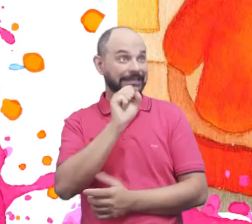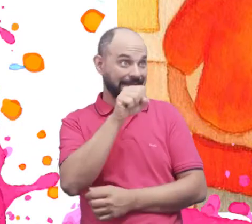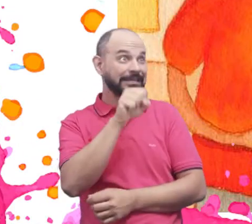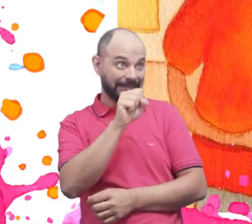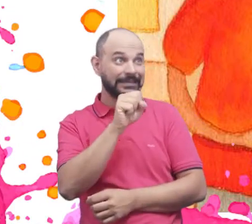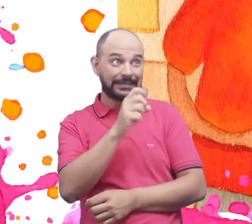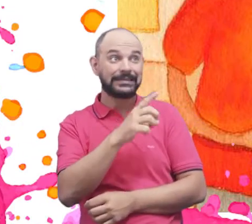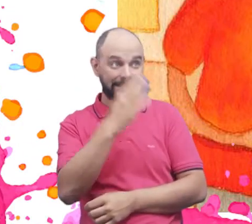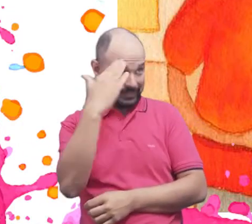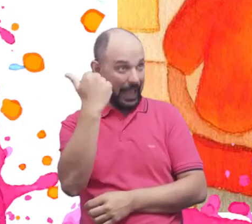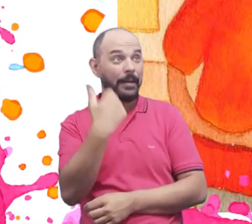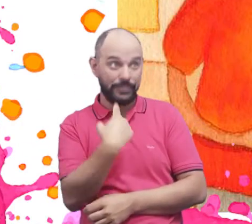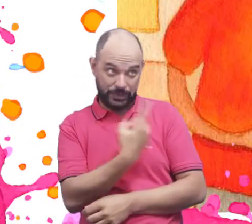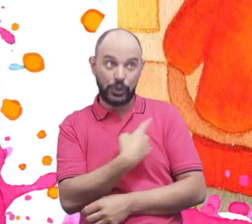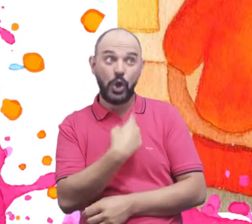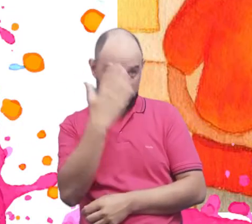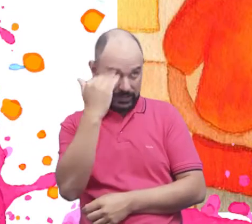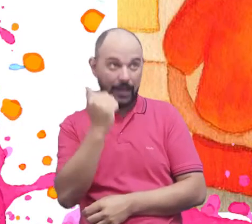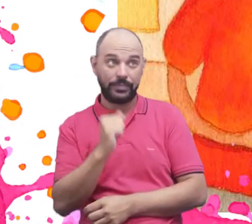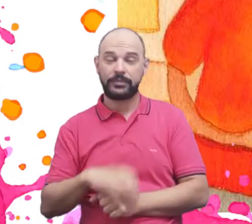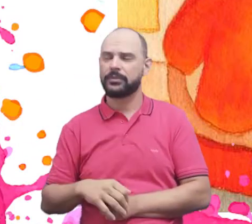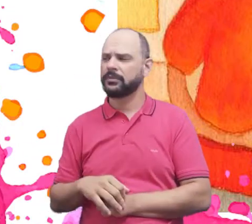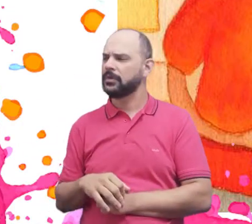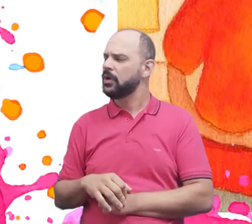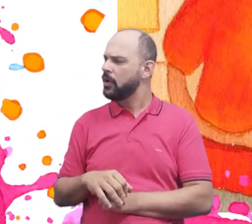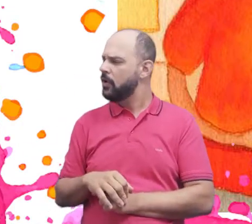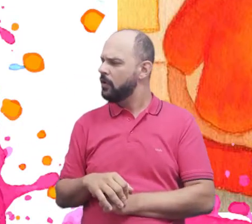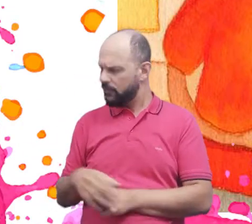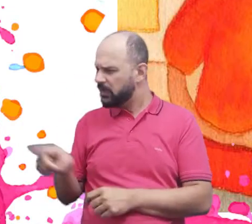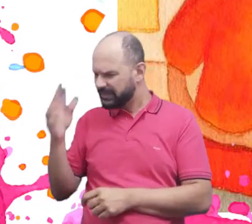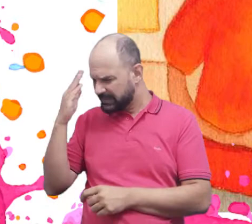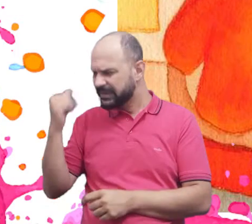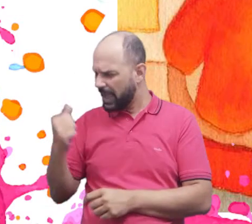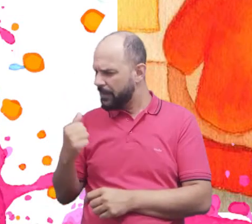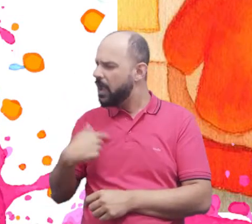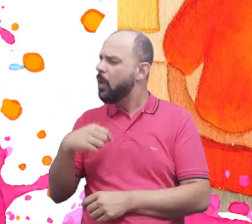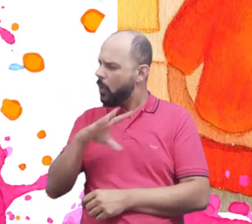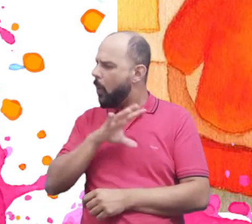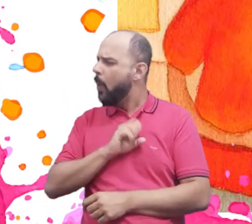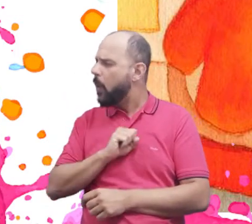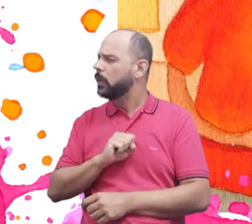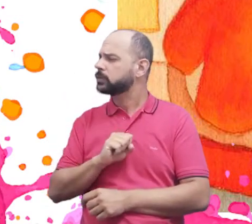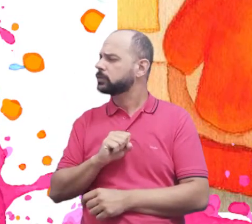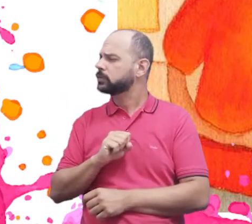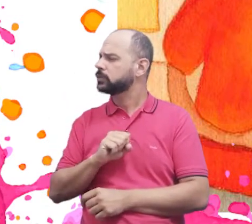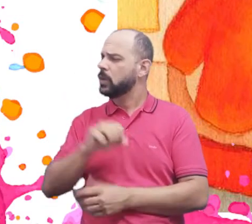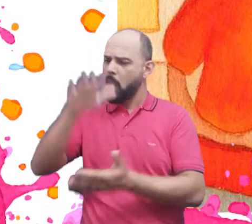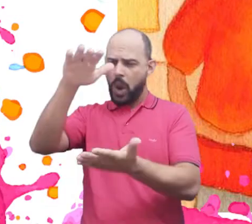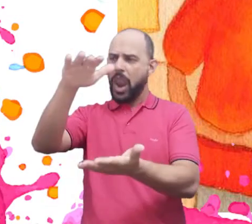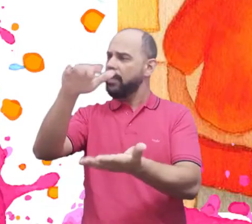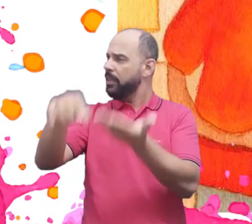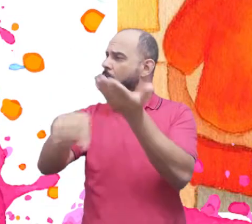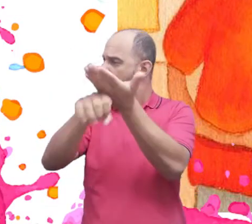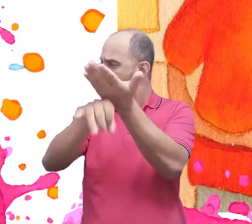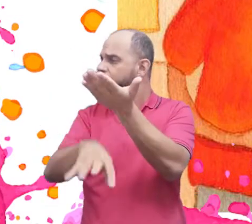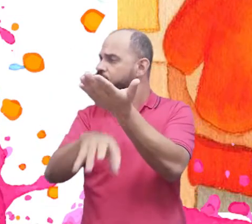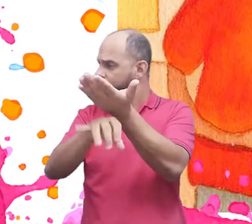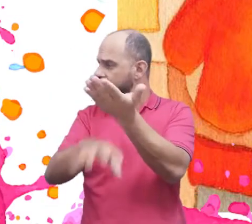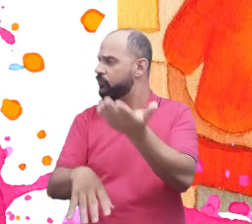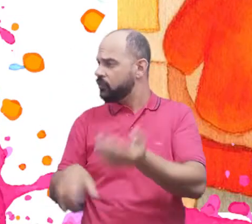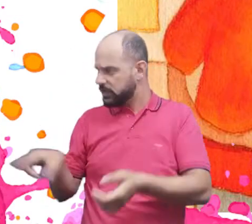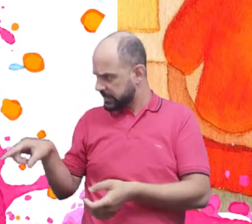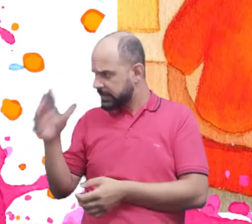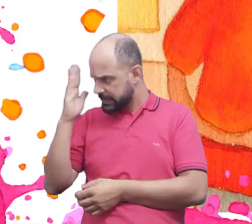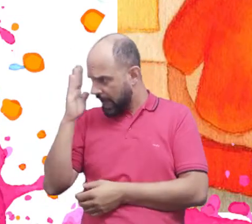sabem? Sim, João, nós sabemos! E vocês também sabem que eu gosto muito do meu